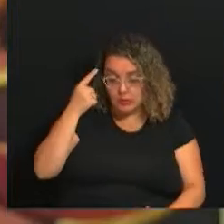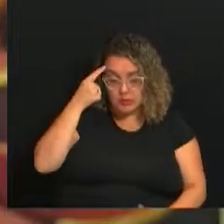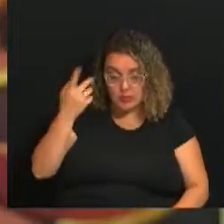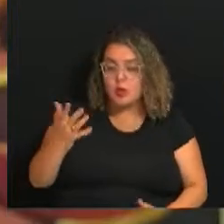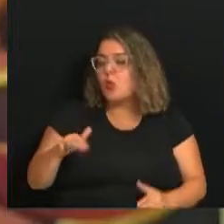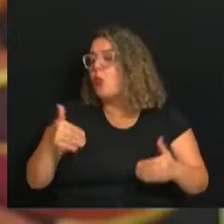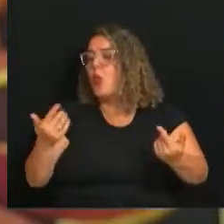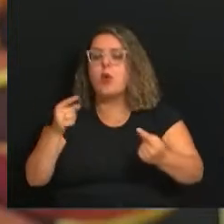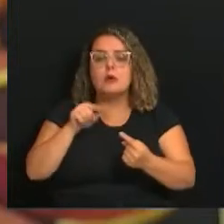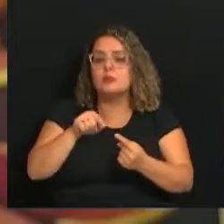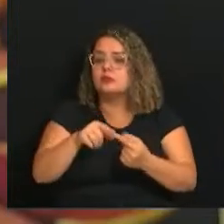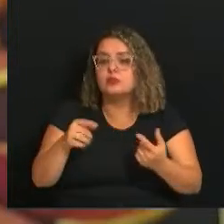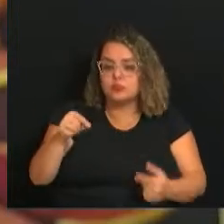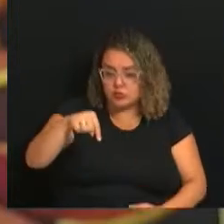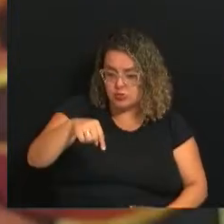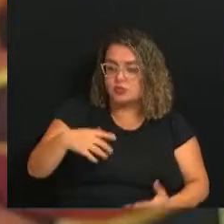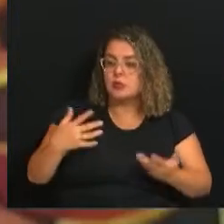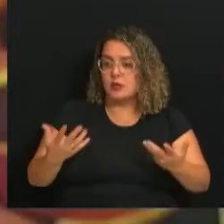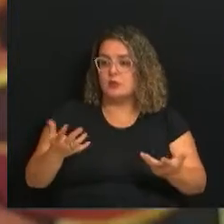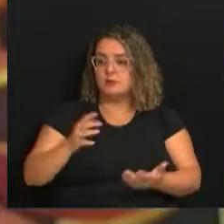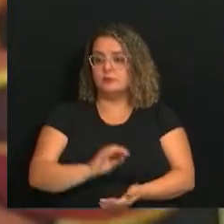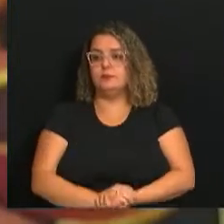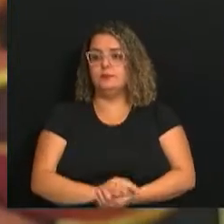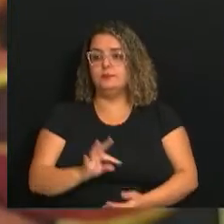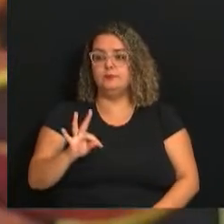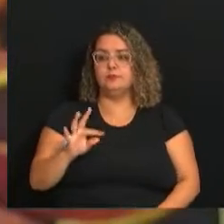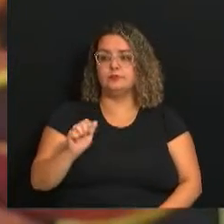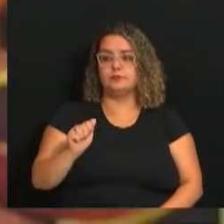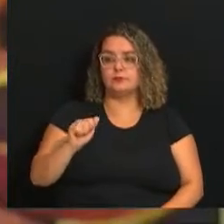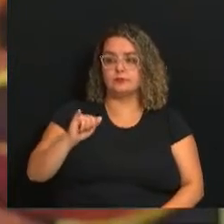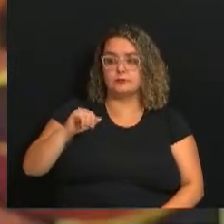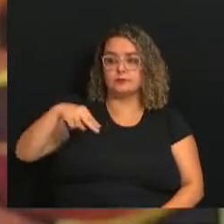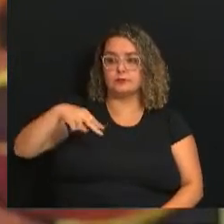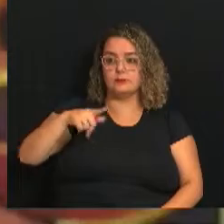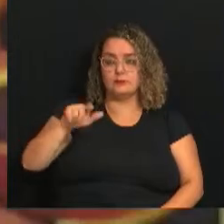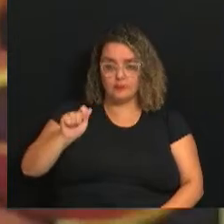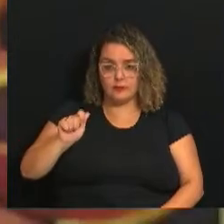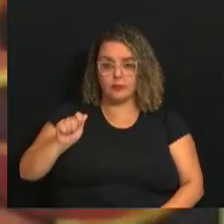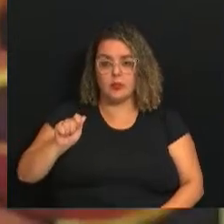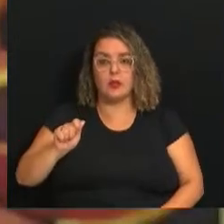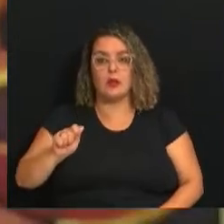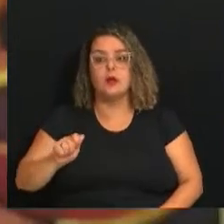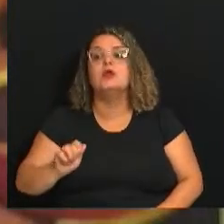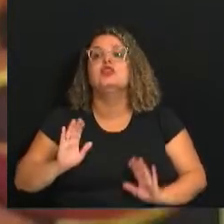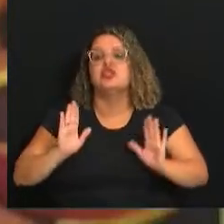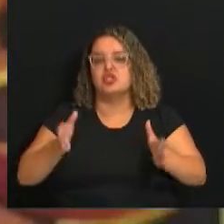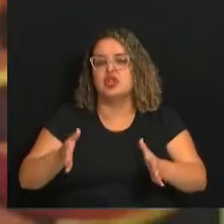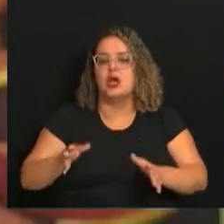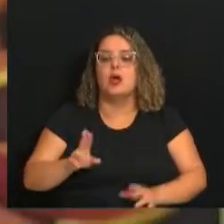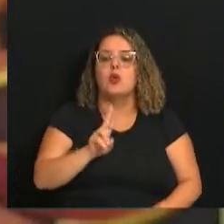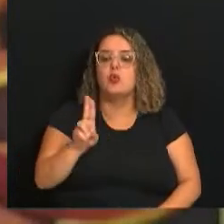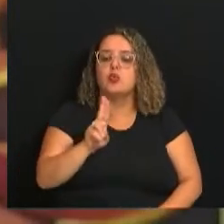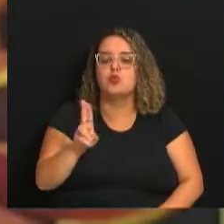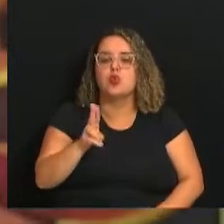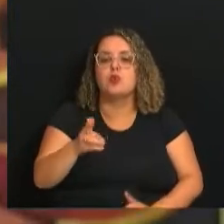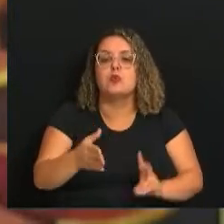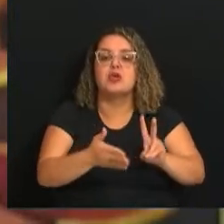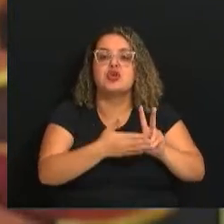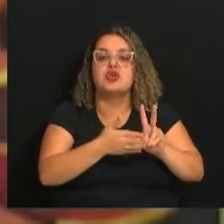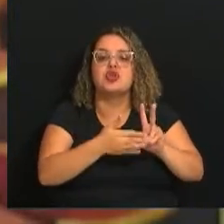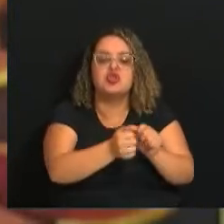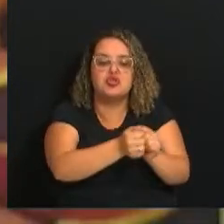sabe? É um diálogo assim tão de alma, né? Que até é impressionante, não tem como explicar o que está acontecendo aqui. Mas para a gente é